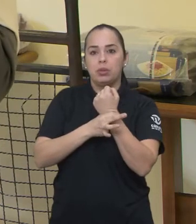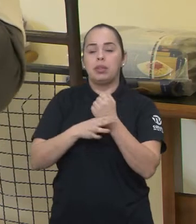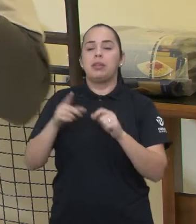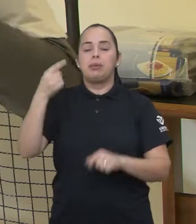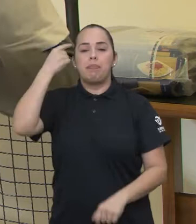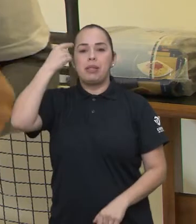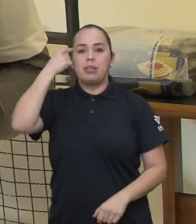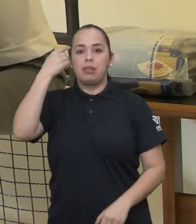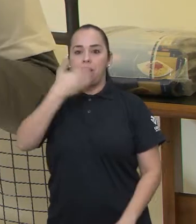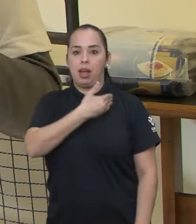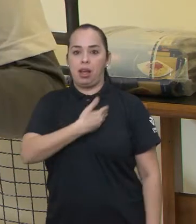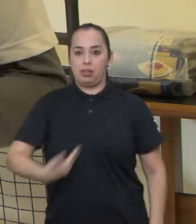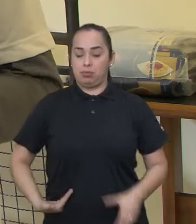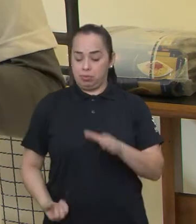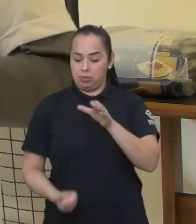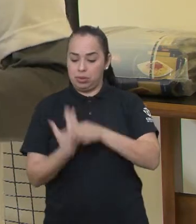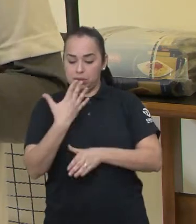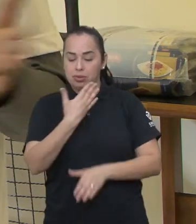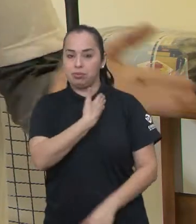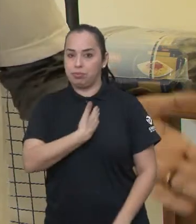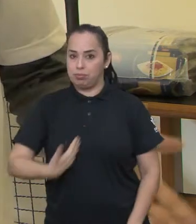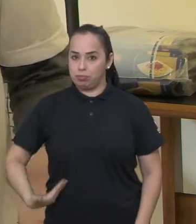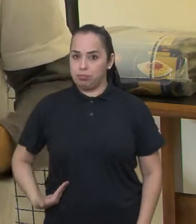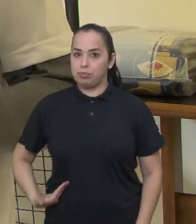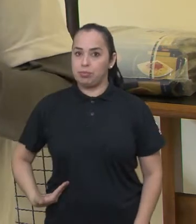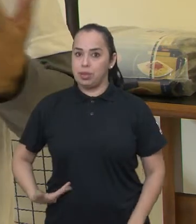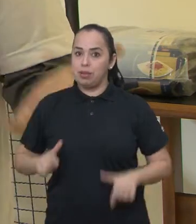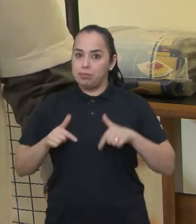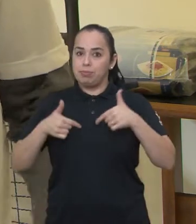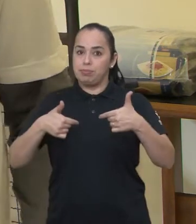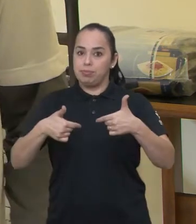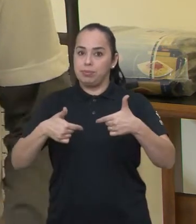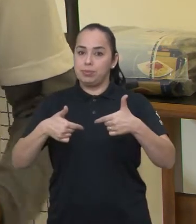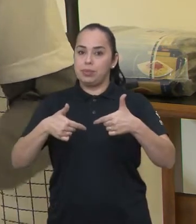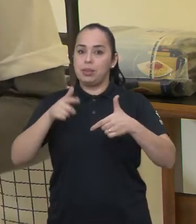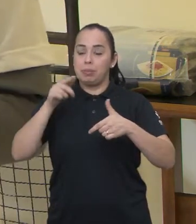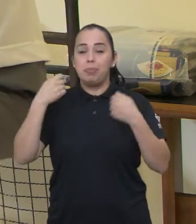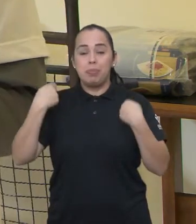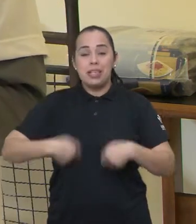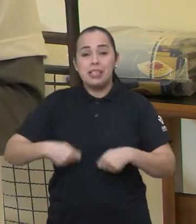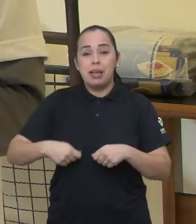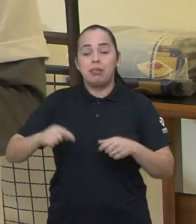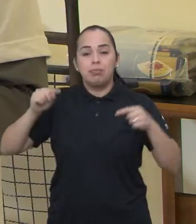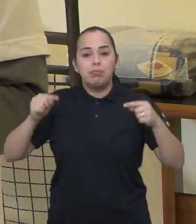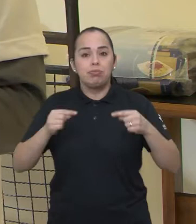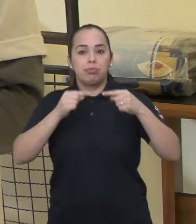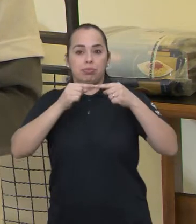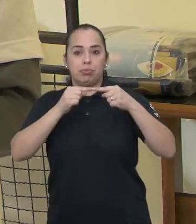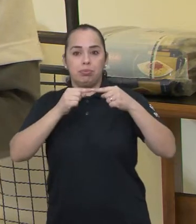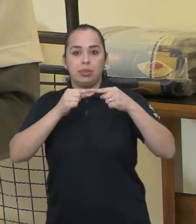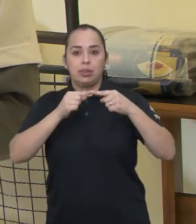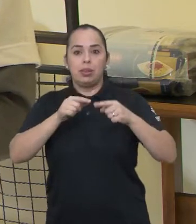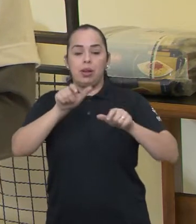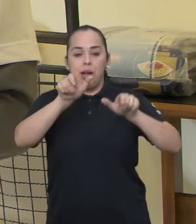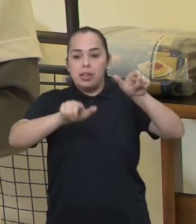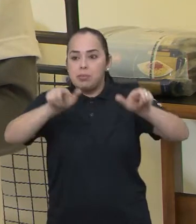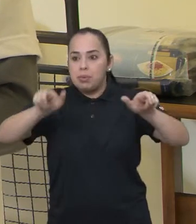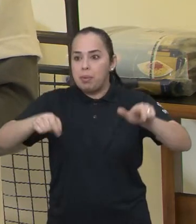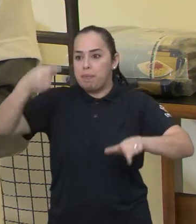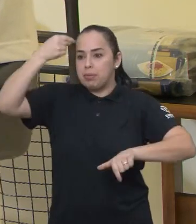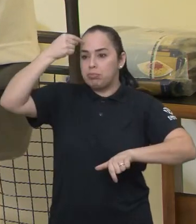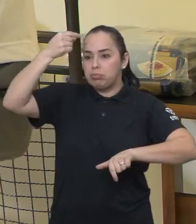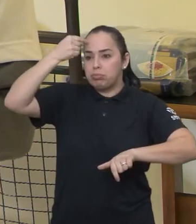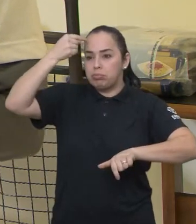quando a gente fala em política pública tem que pensar em segurança alimentar é um grande programa o município tem que estar atento a se